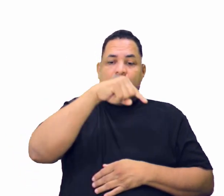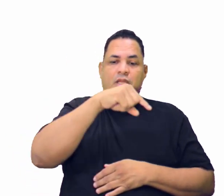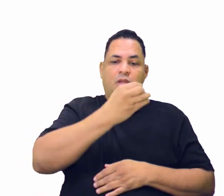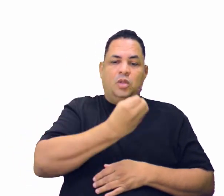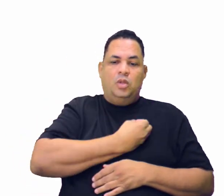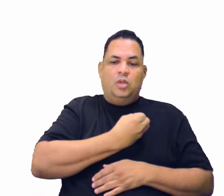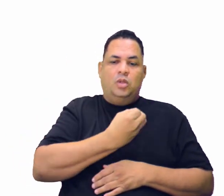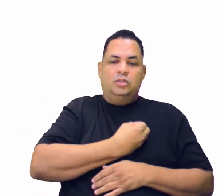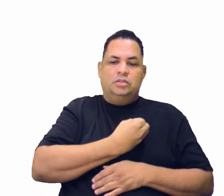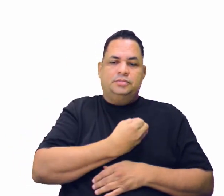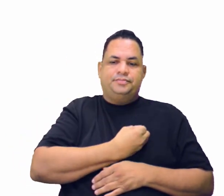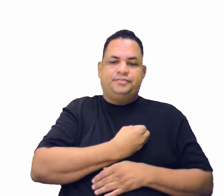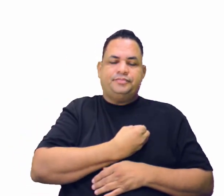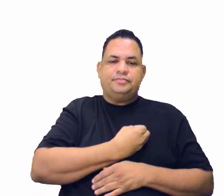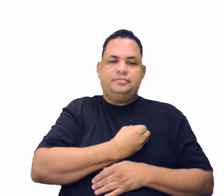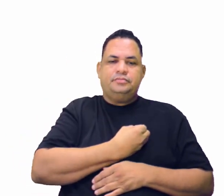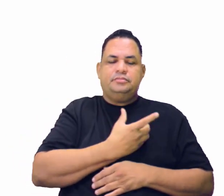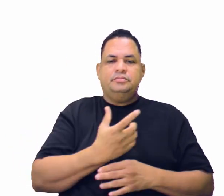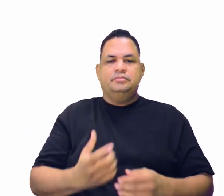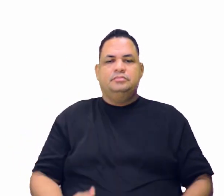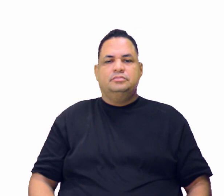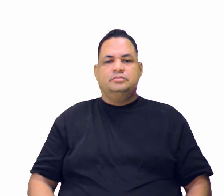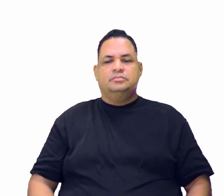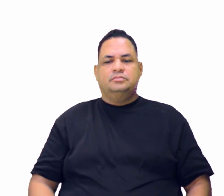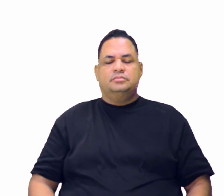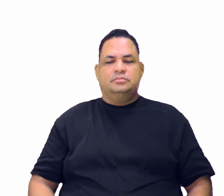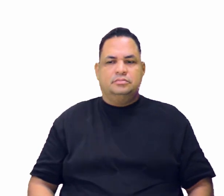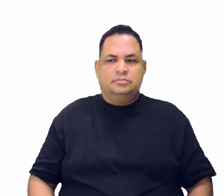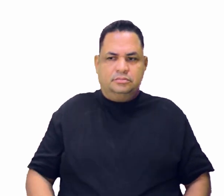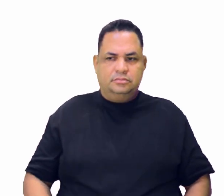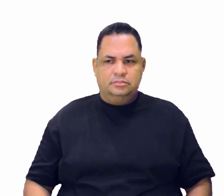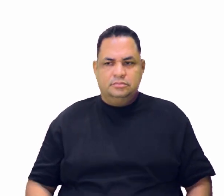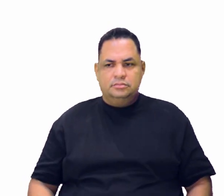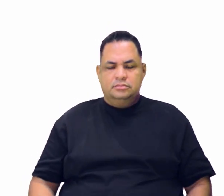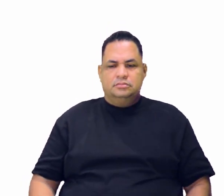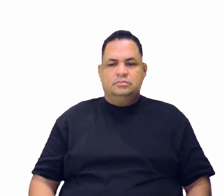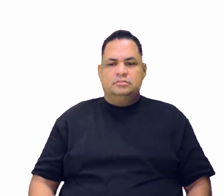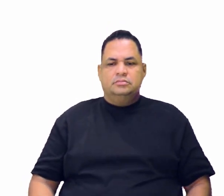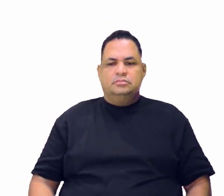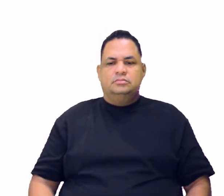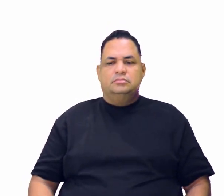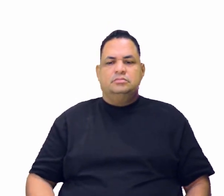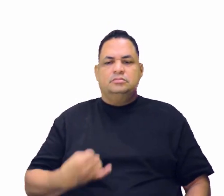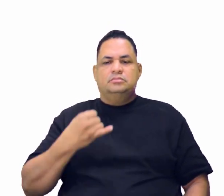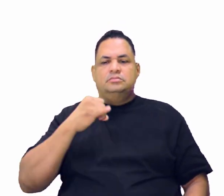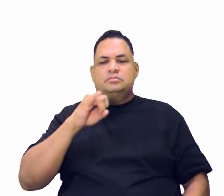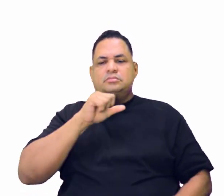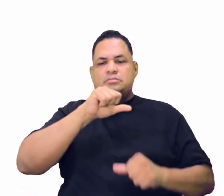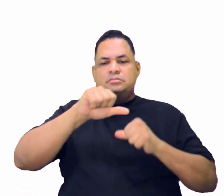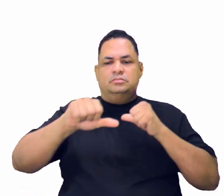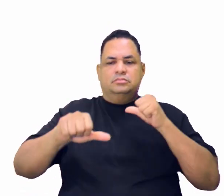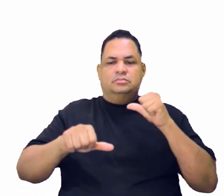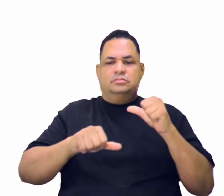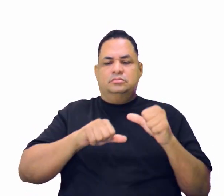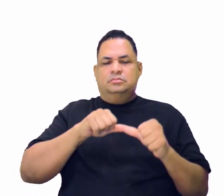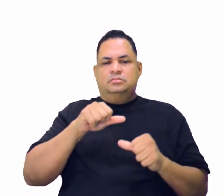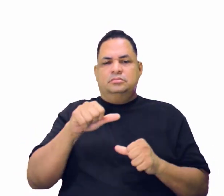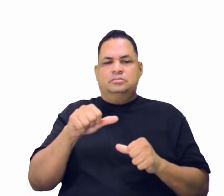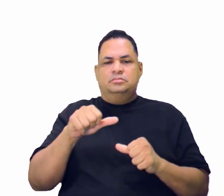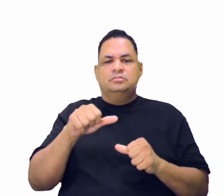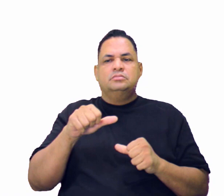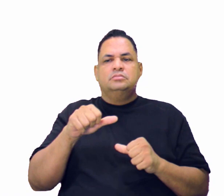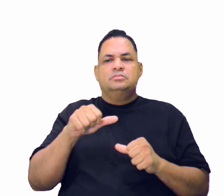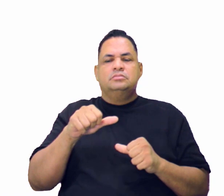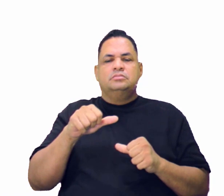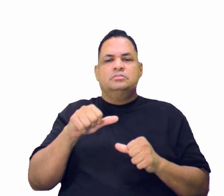às notas. Tá bom? Se eu fosse trocar,